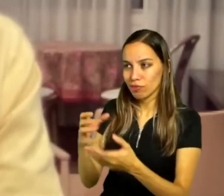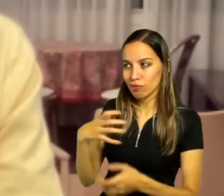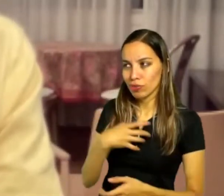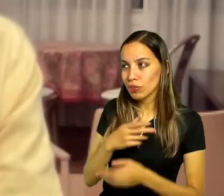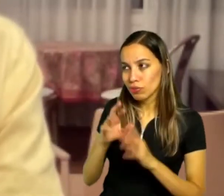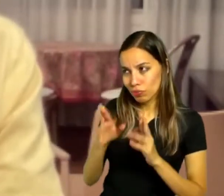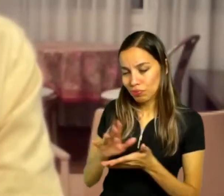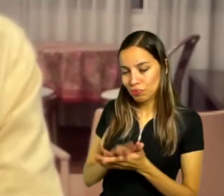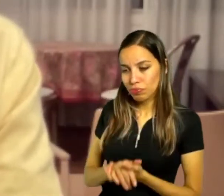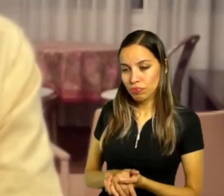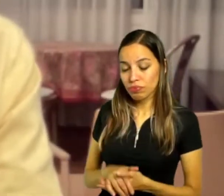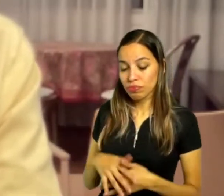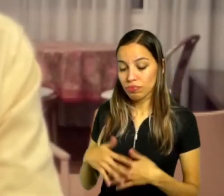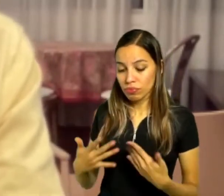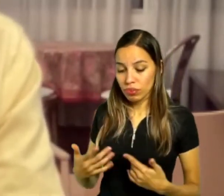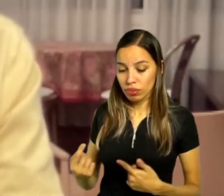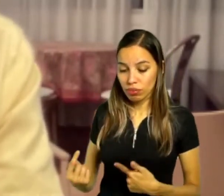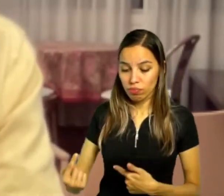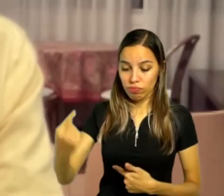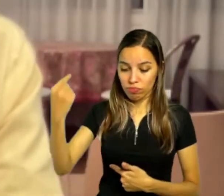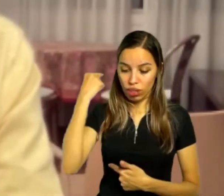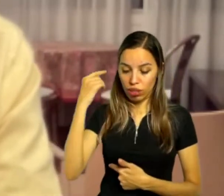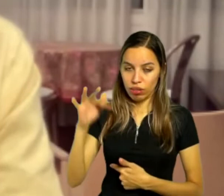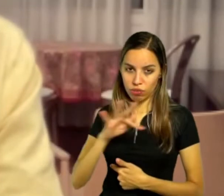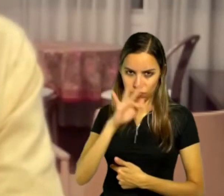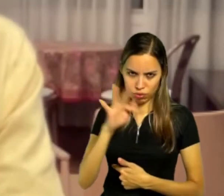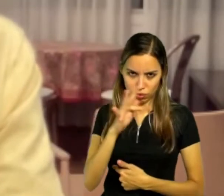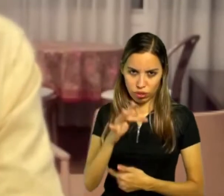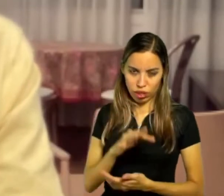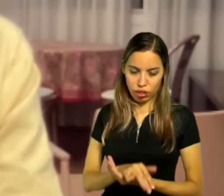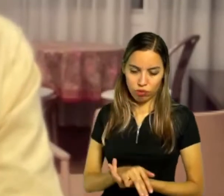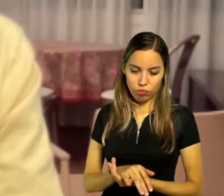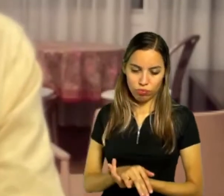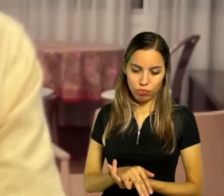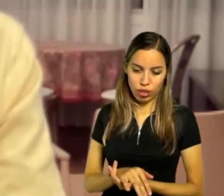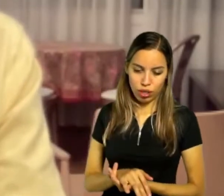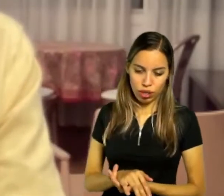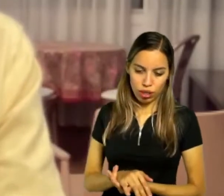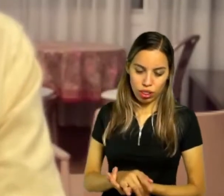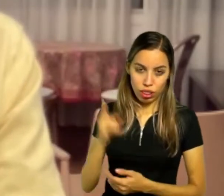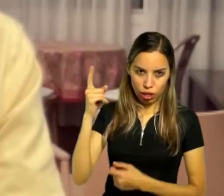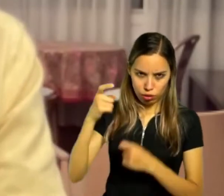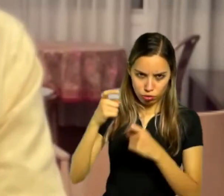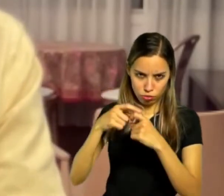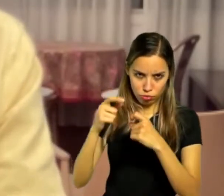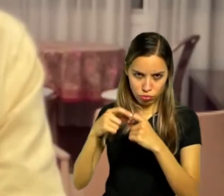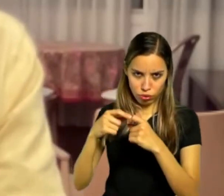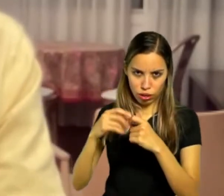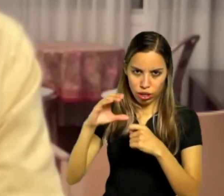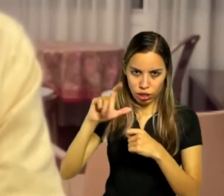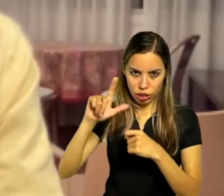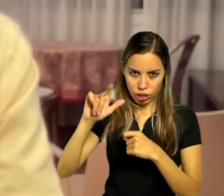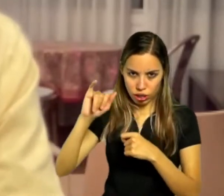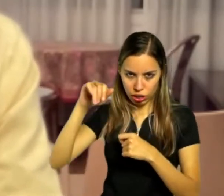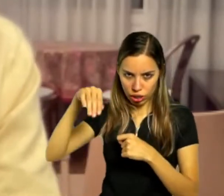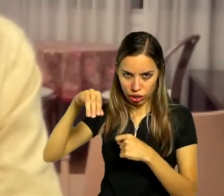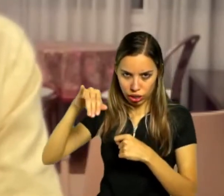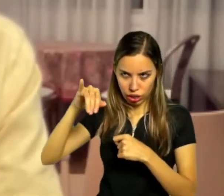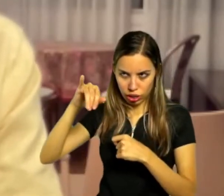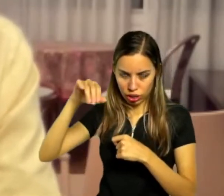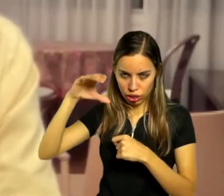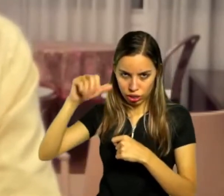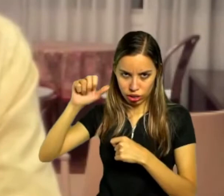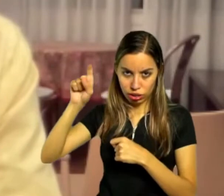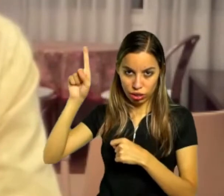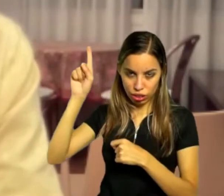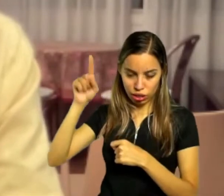Quando eu estava na faculdade, no Hospital das Clínicas de São Paulo estava crescendo muito rapidamente nos